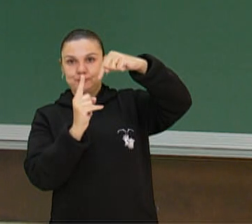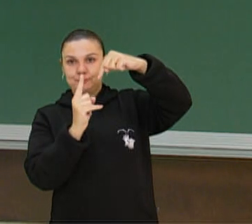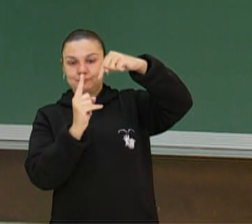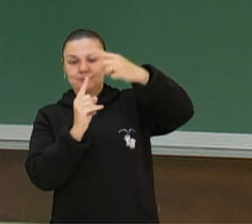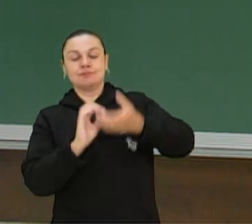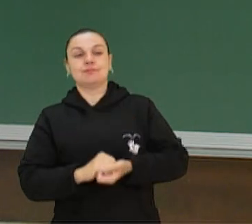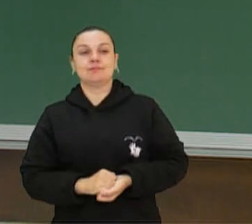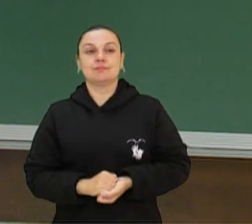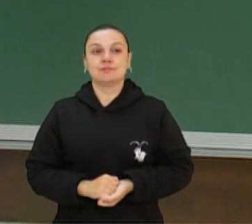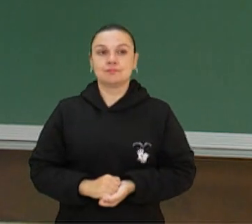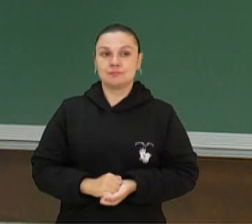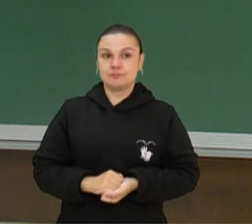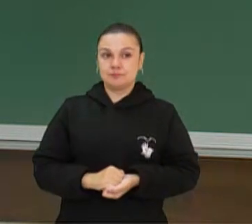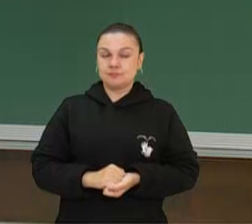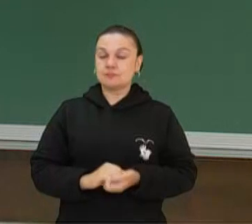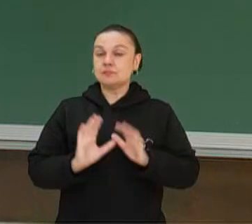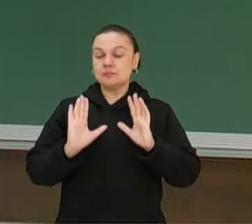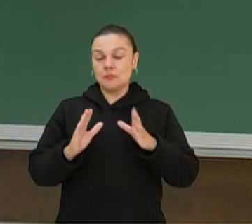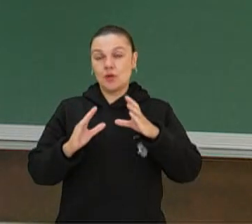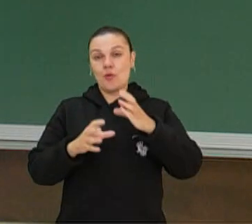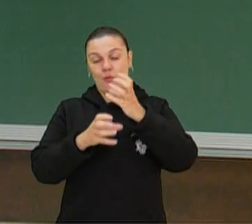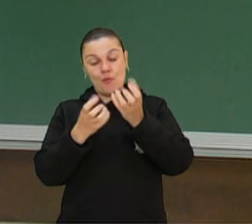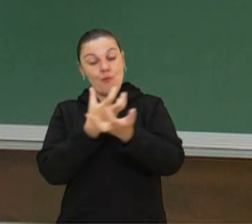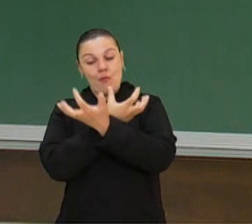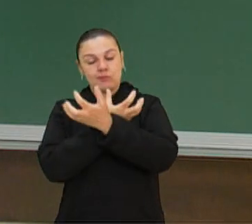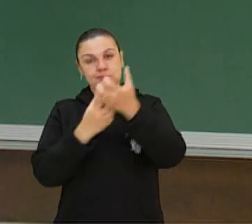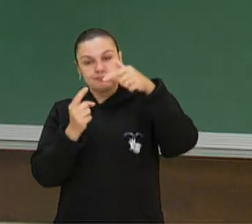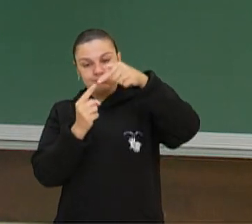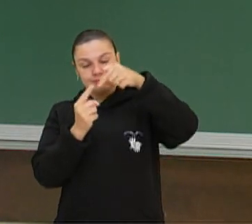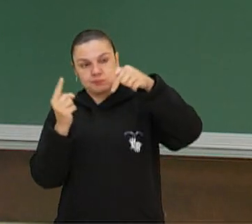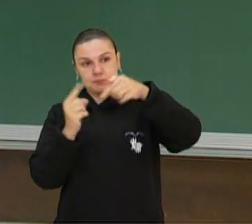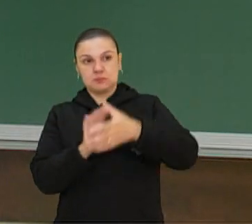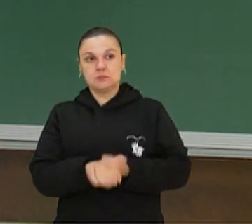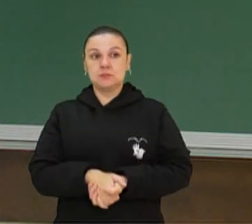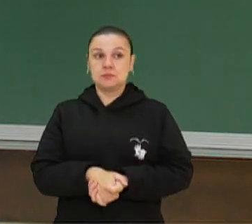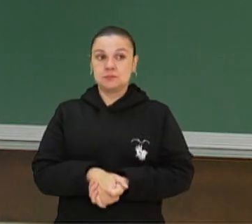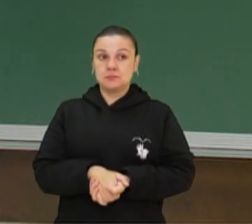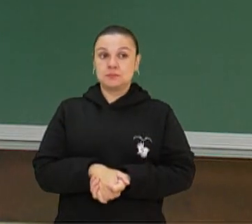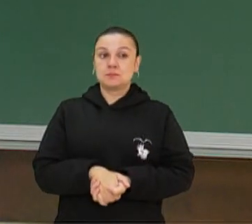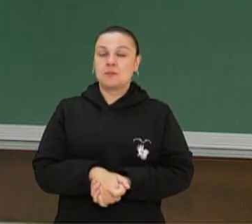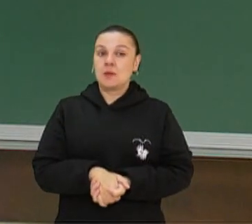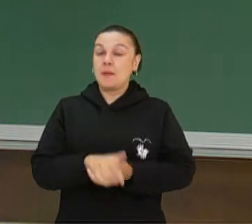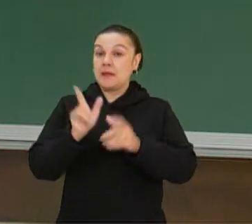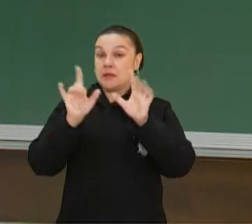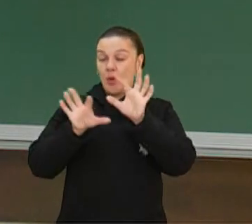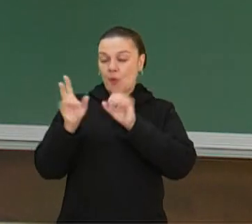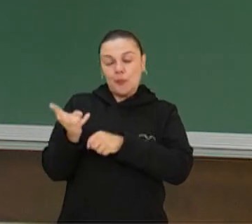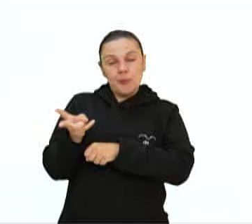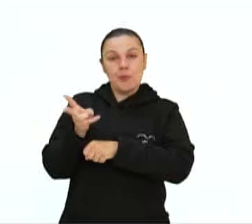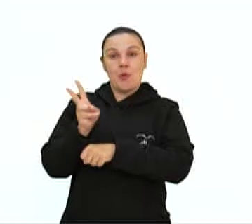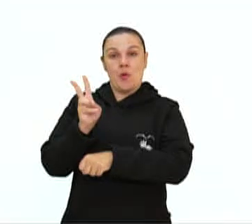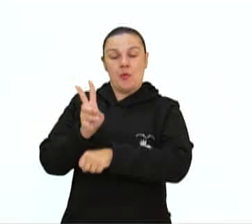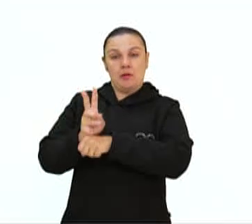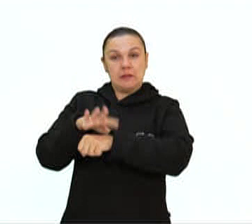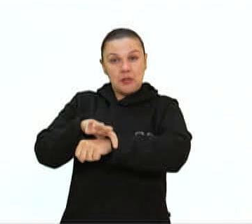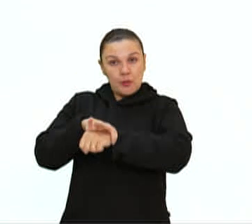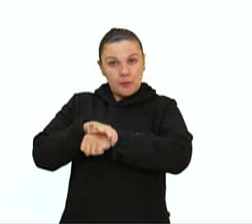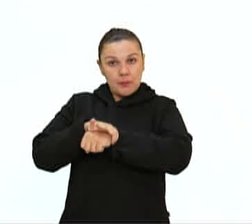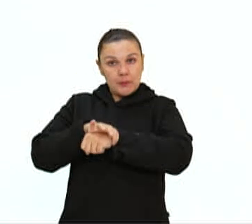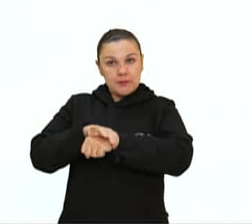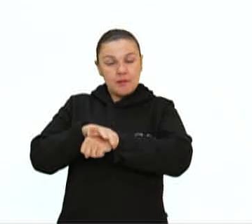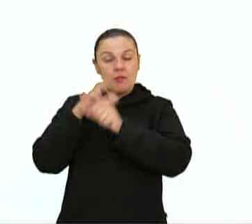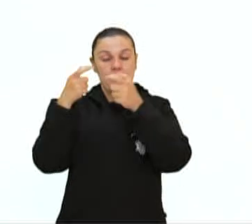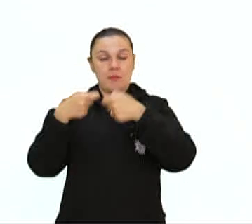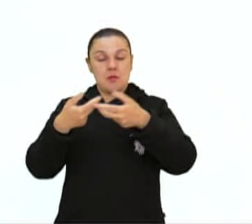tá? Que ali já rompeu totalmente o osso. Nós temos a continuação aqui, que é o reparo de uma fratura óssea depende de